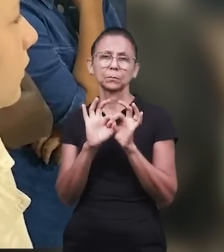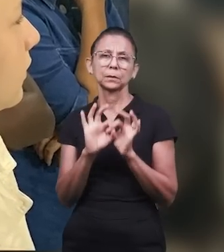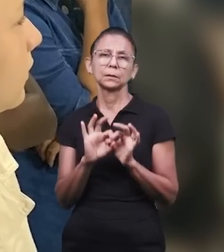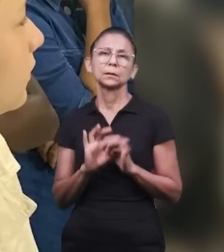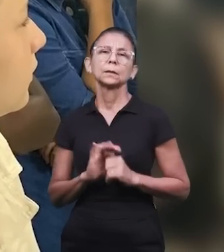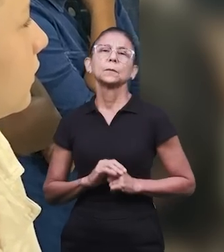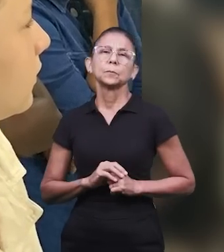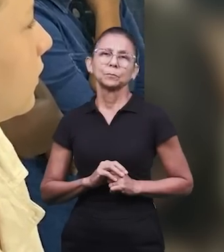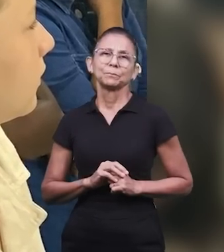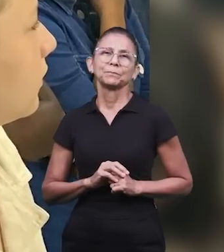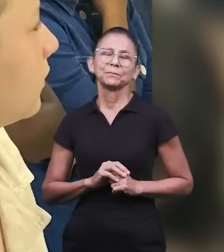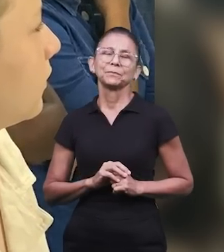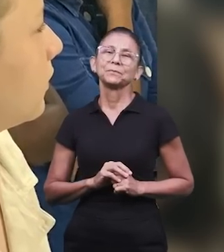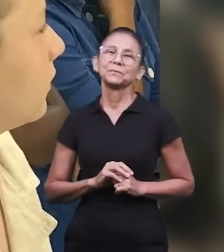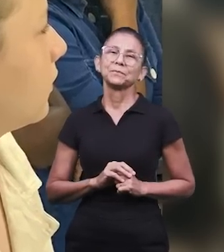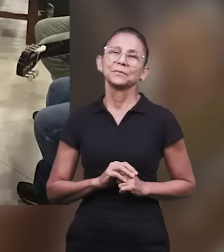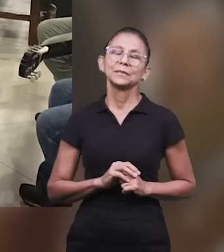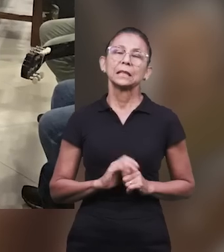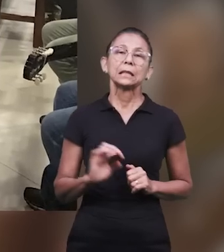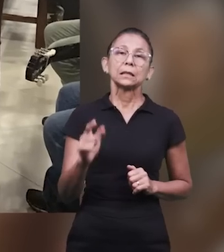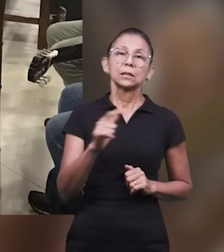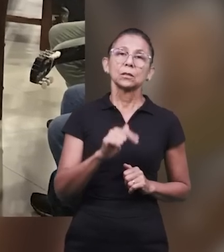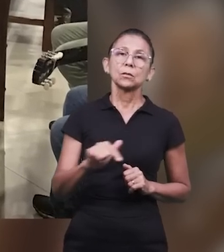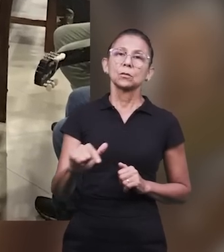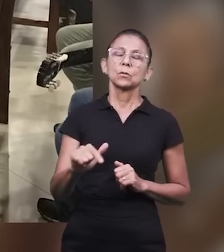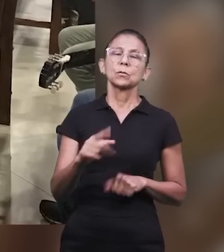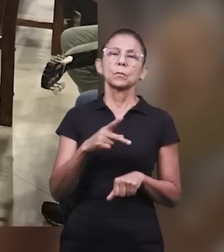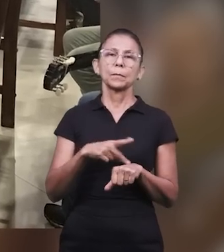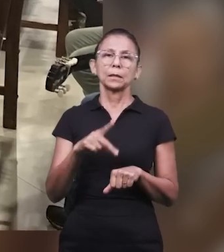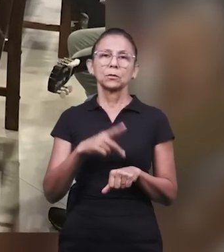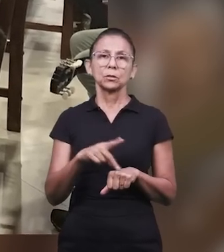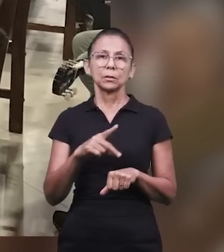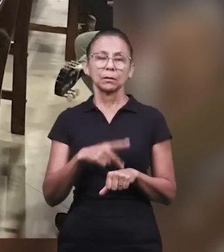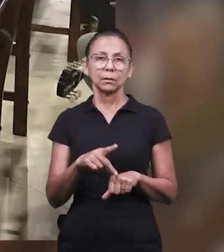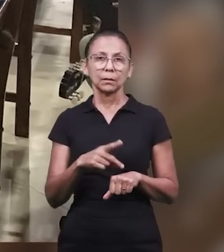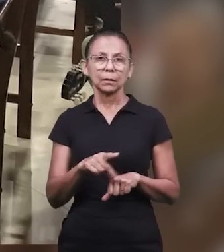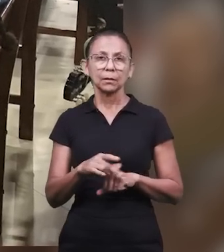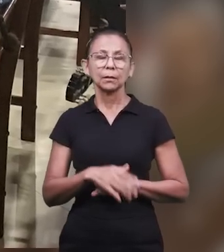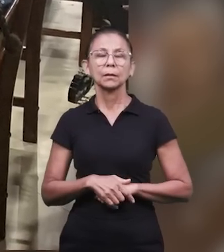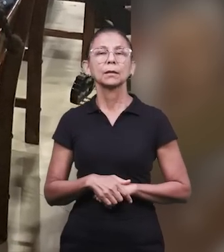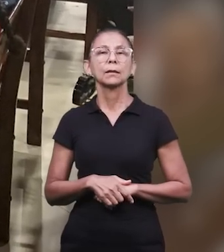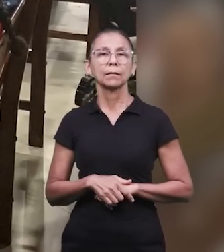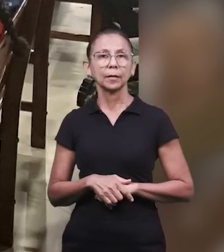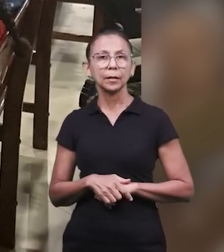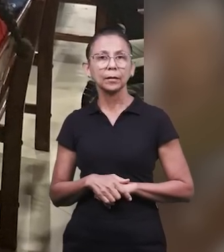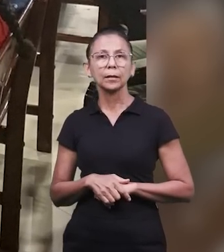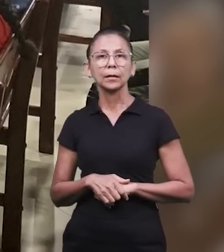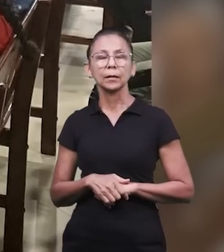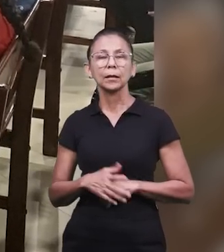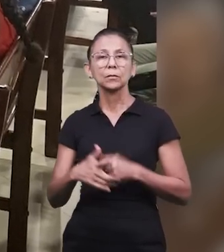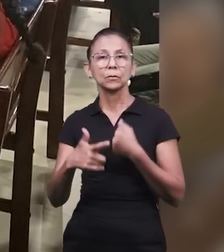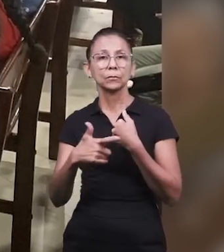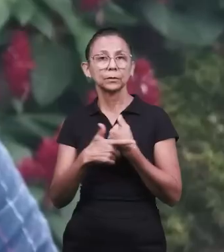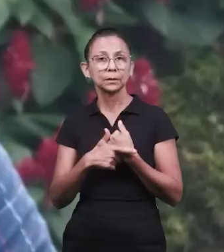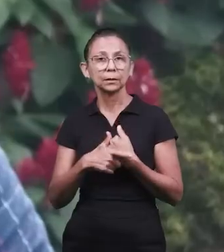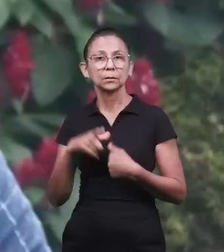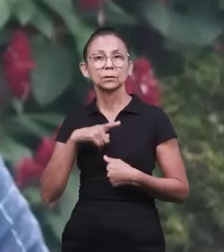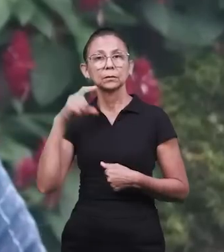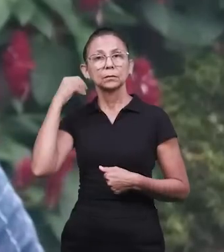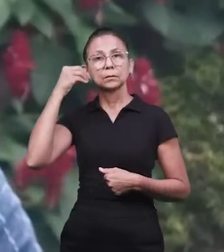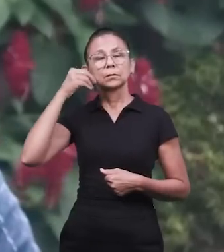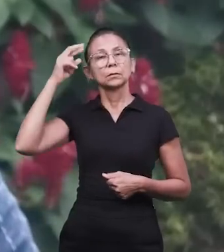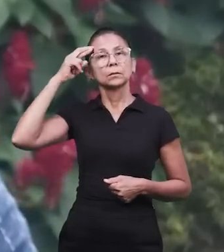ali exercer a instrumentalidade, ouvir da palavra do Senhor e alcançar grandes experiências com o Senhor.